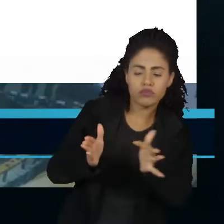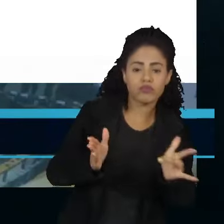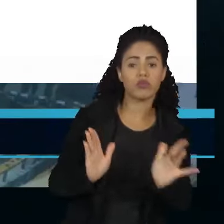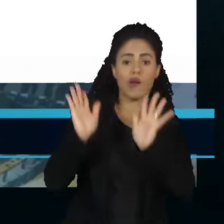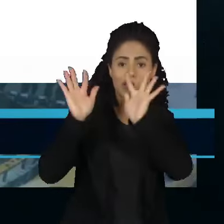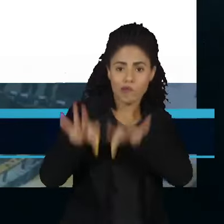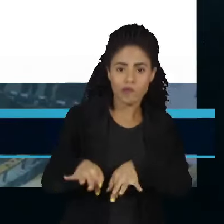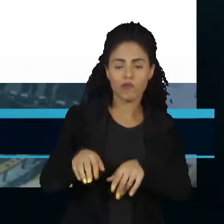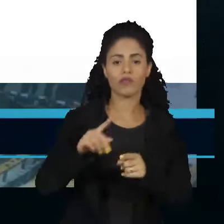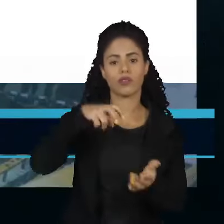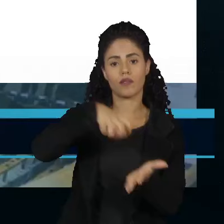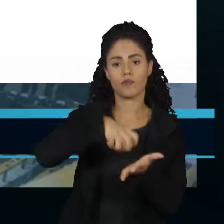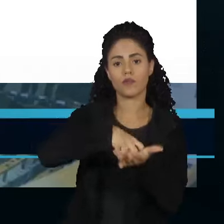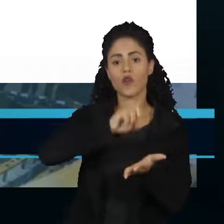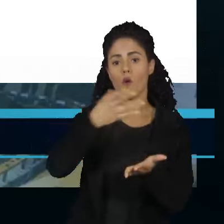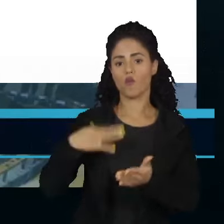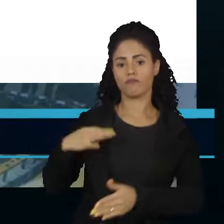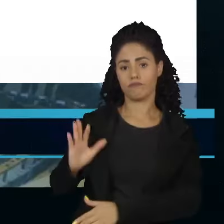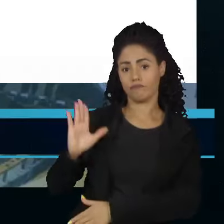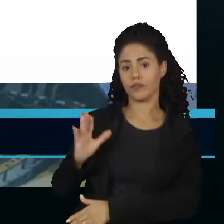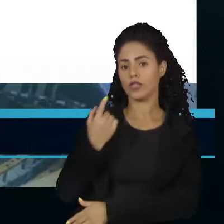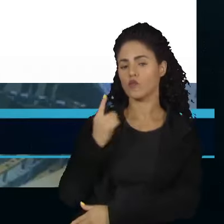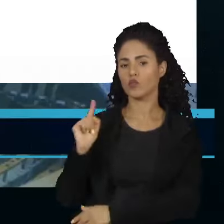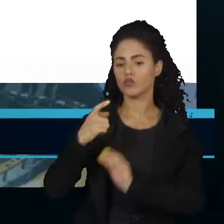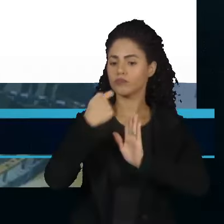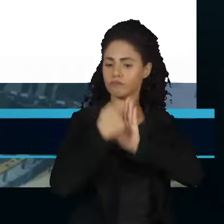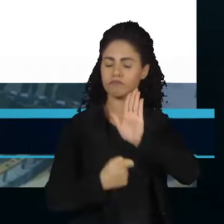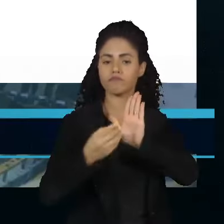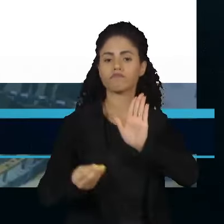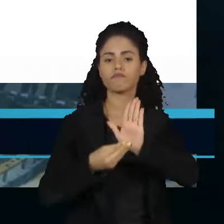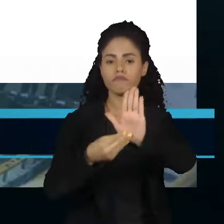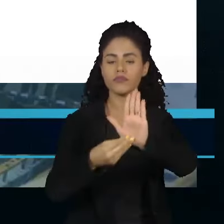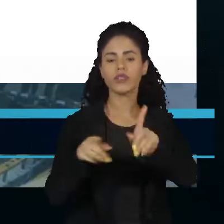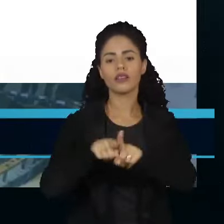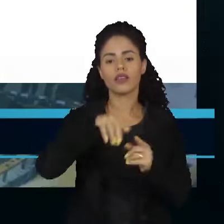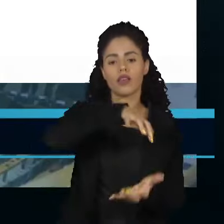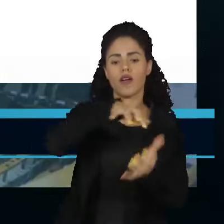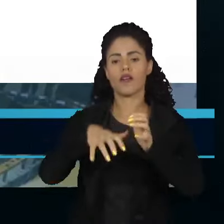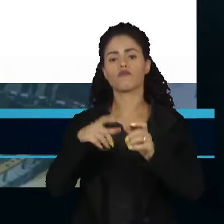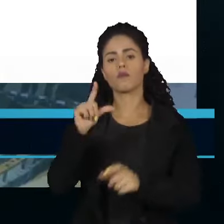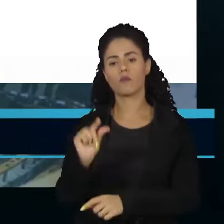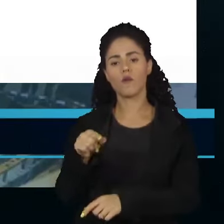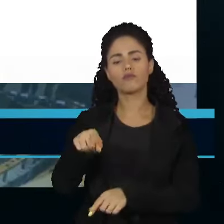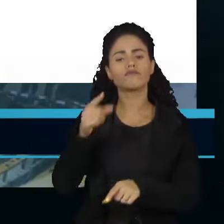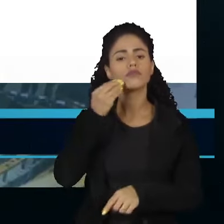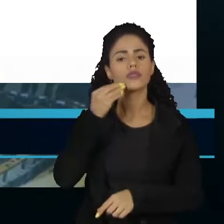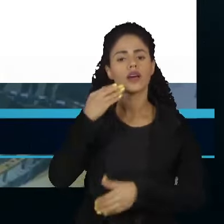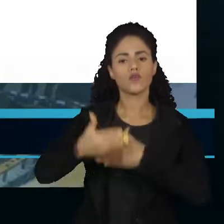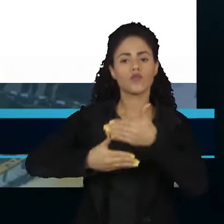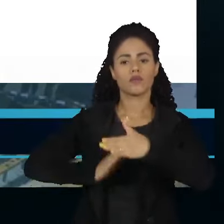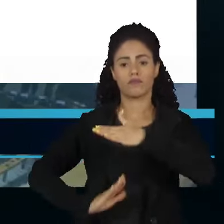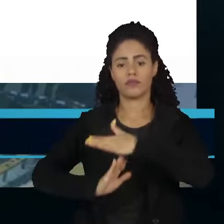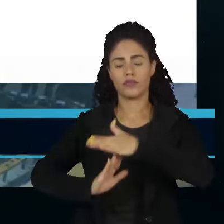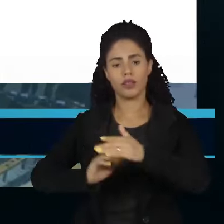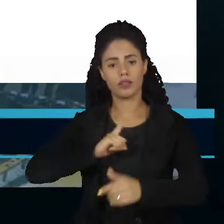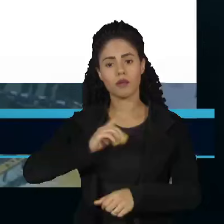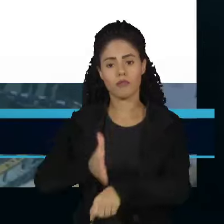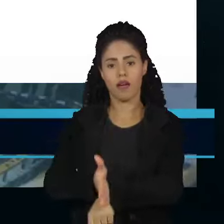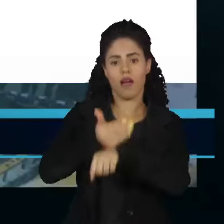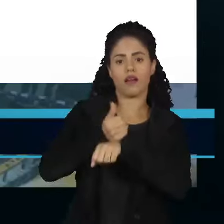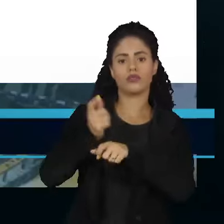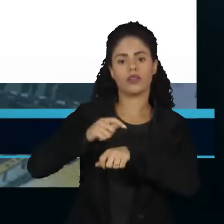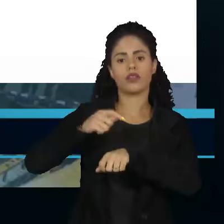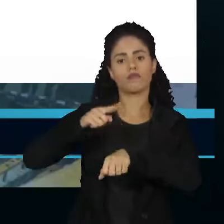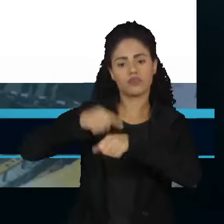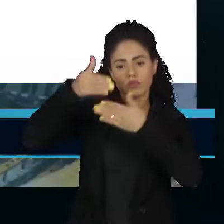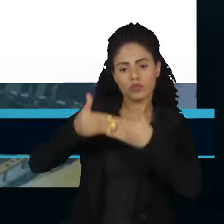final da pena ou do mandato. O texto, que faz parte da mini-reforma eleitoral, mantém o prazo, mas antecipa a